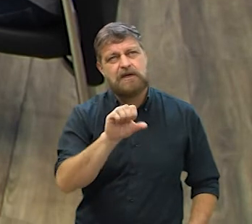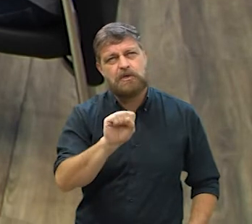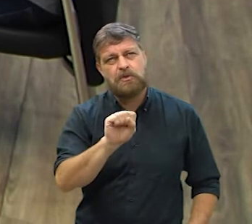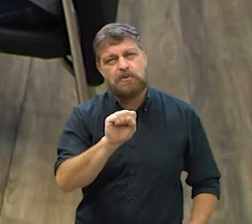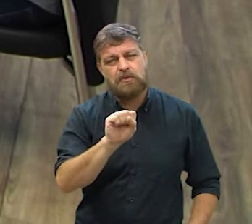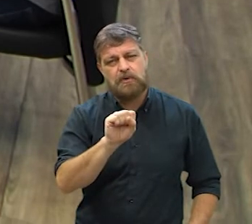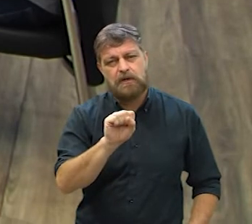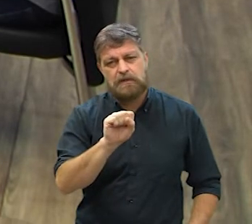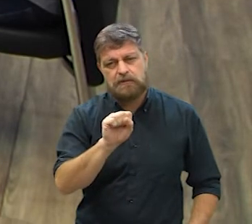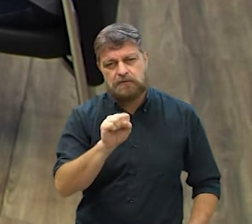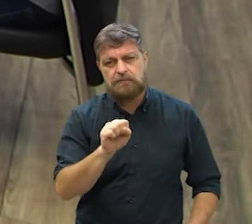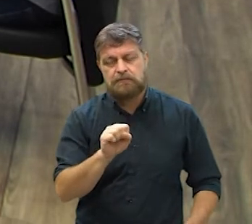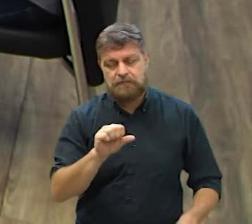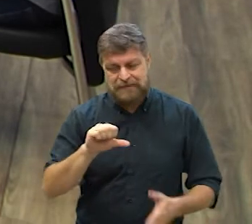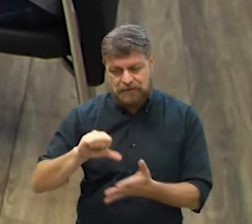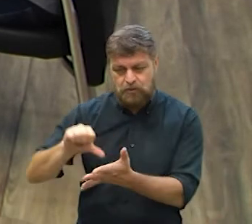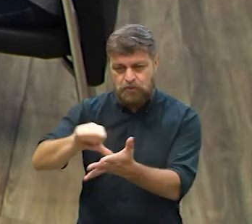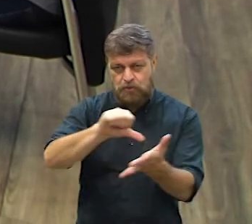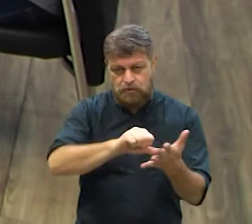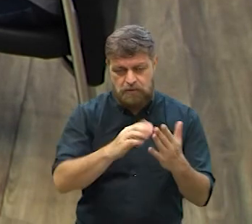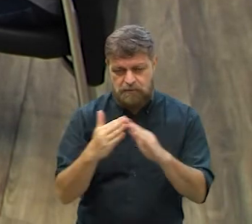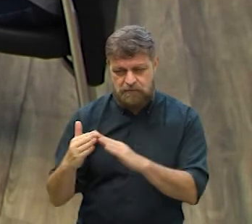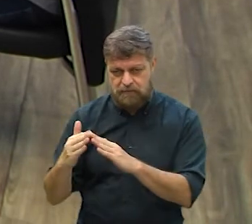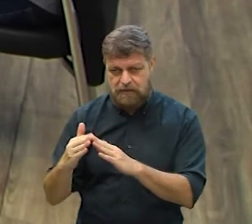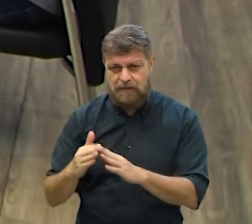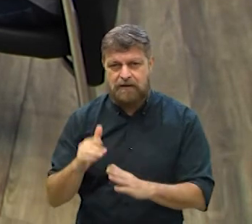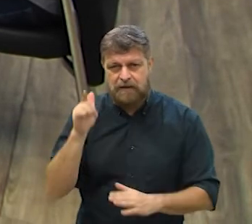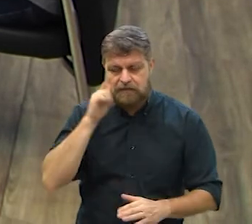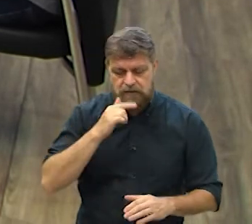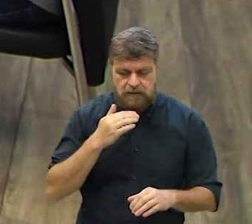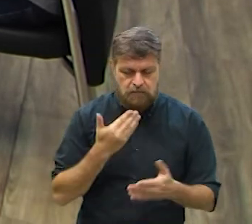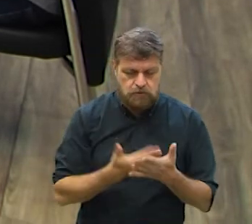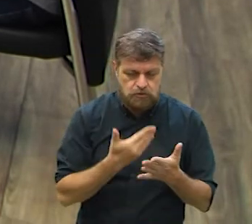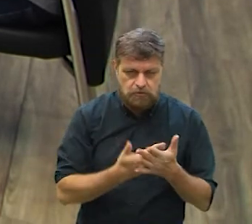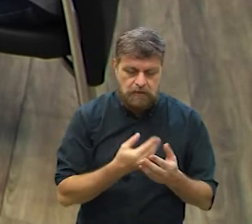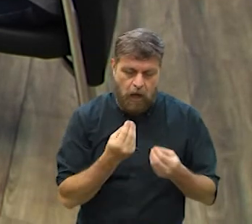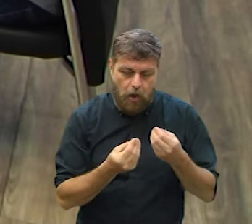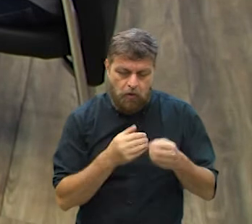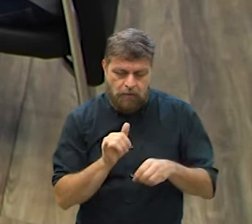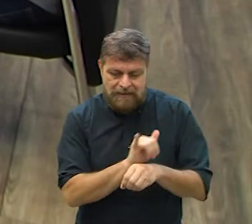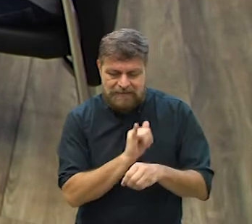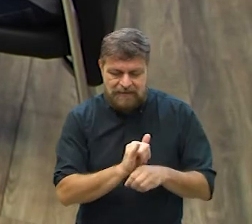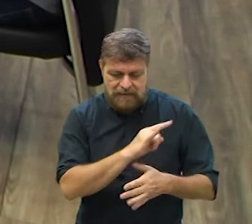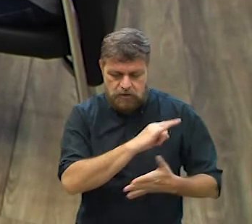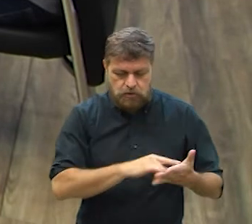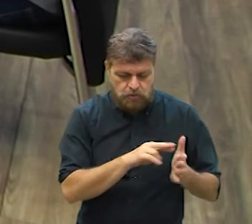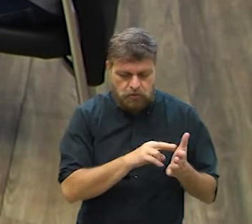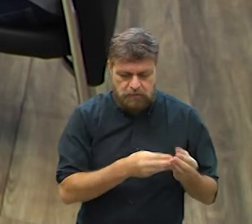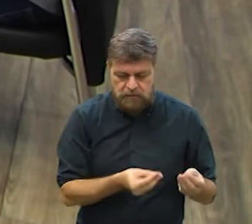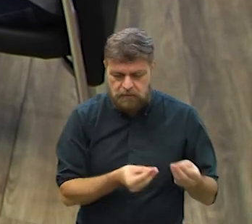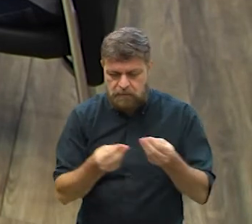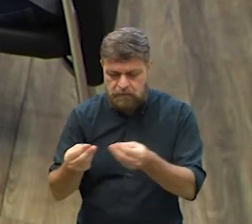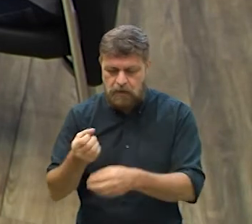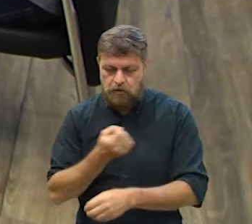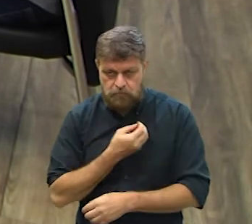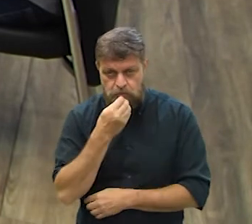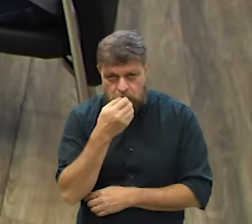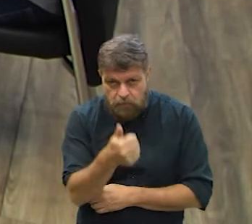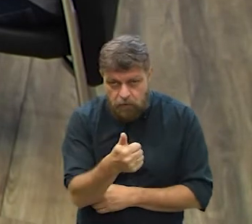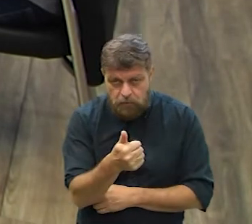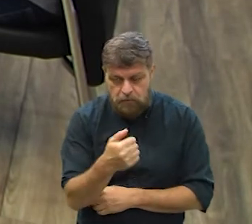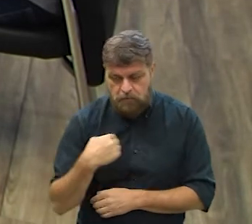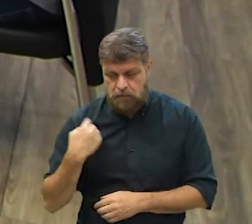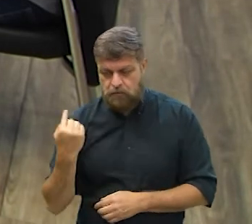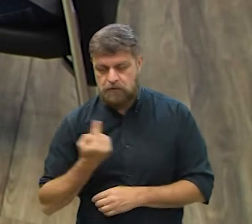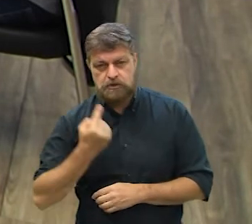68 em processo de regularização. É um bom número, né? Mas, quer dizer, a gente,